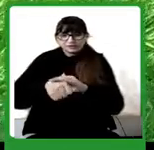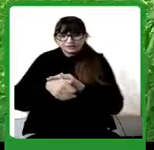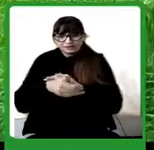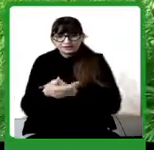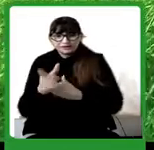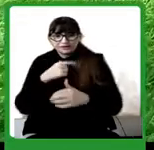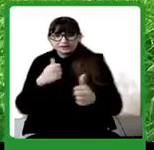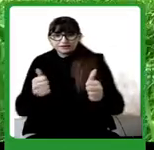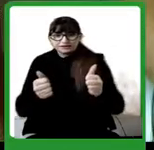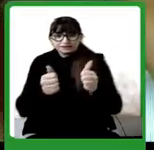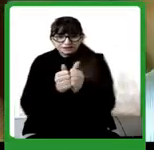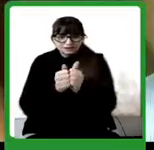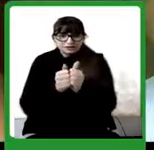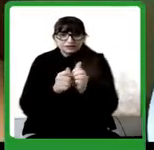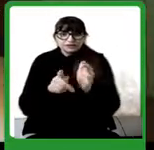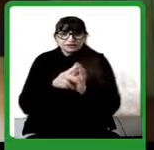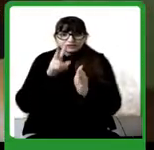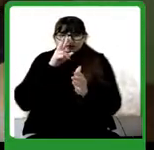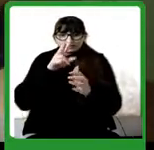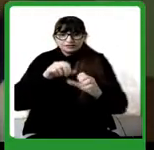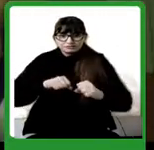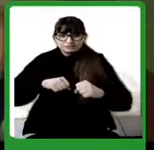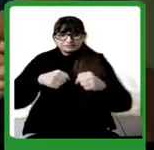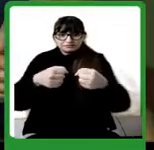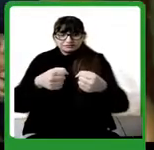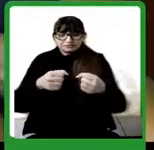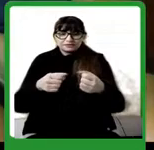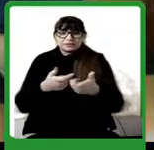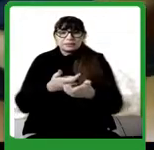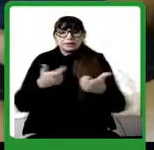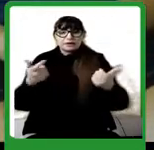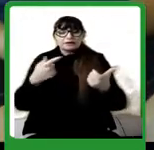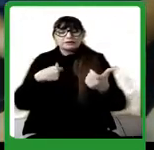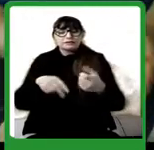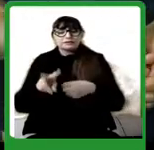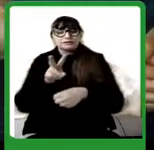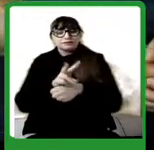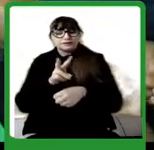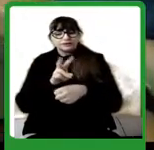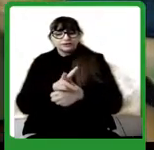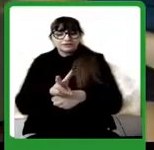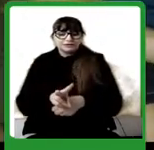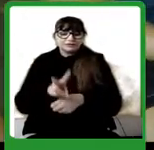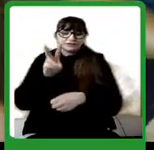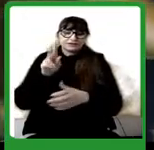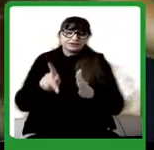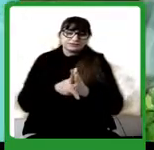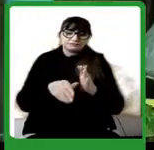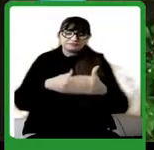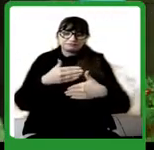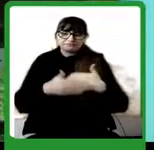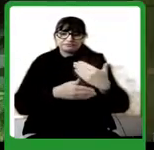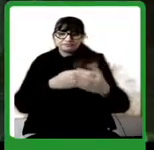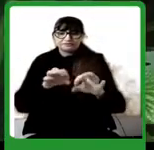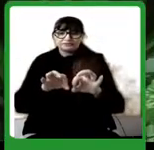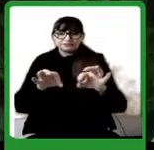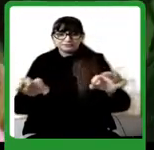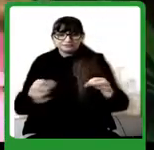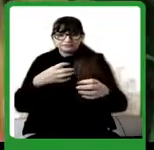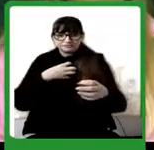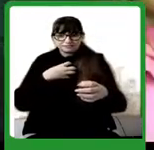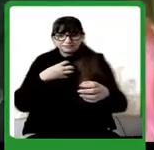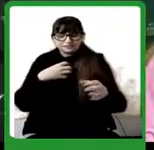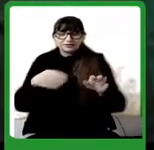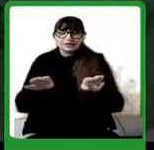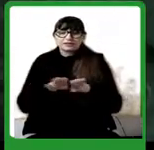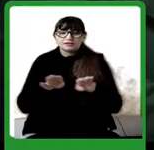nossas forças para nos tornarmos maiores, preservando e valorizando nossa origem, jeito simples, próximo e ativo